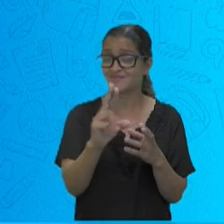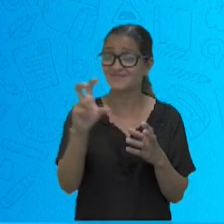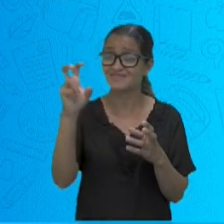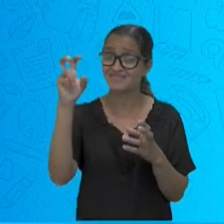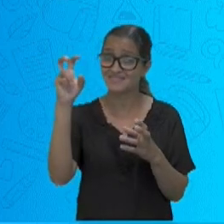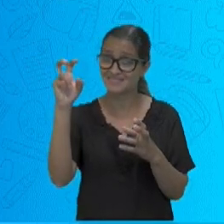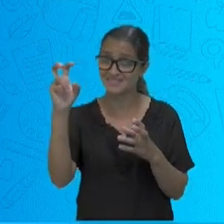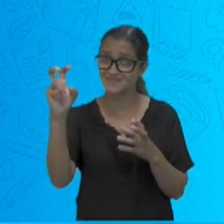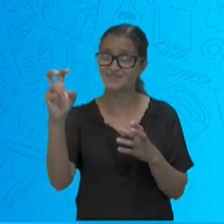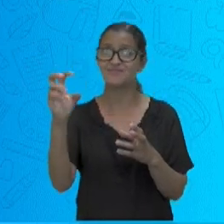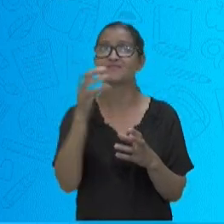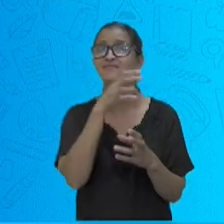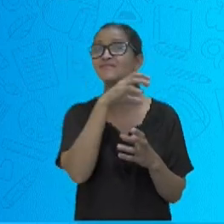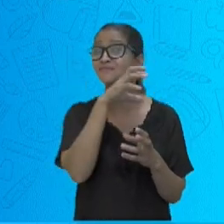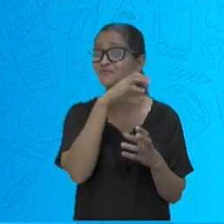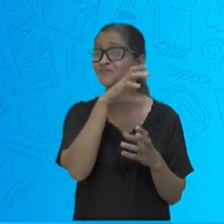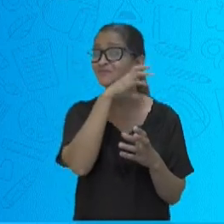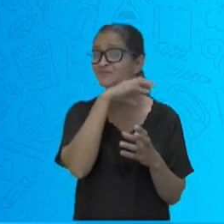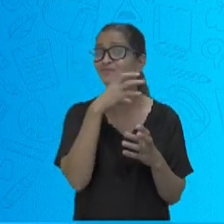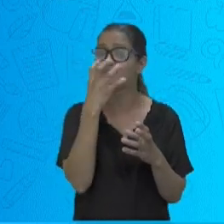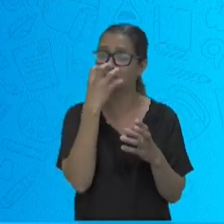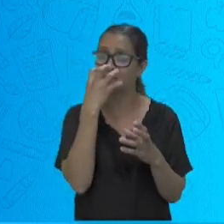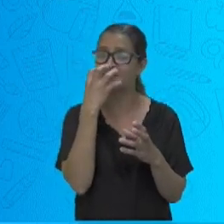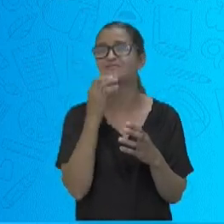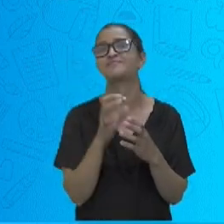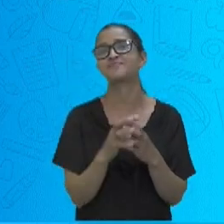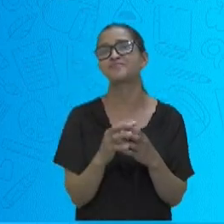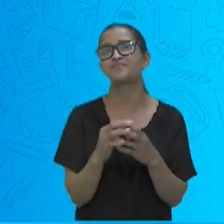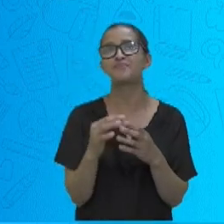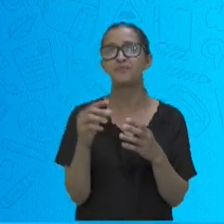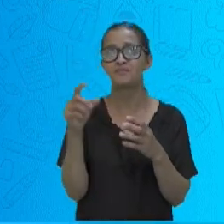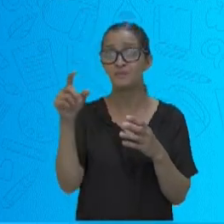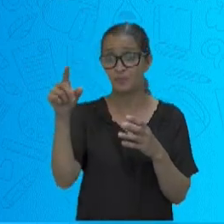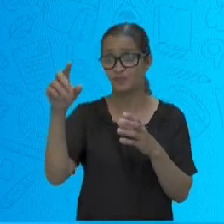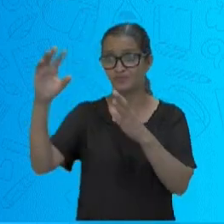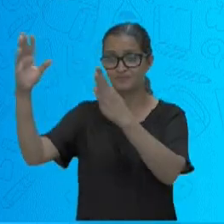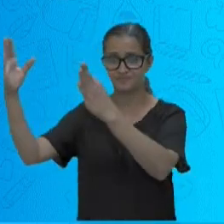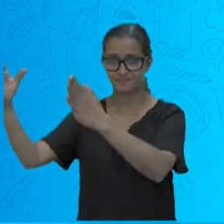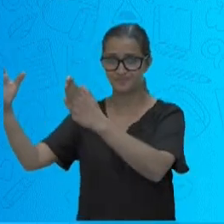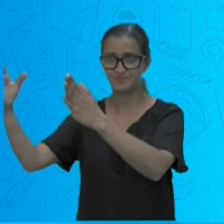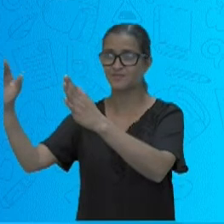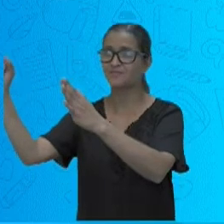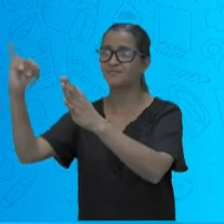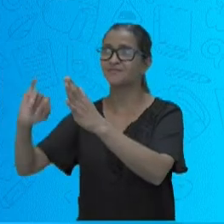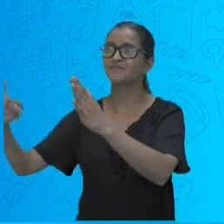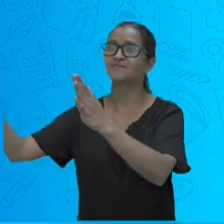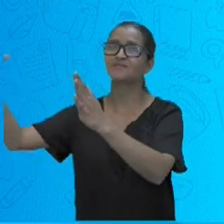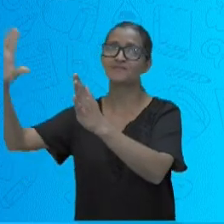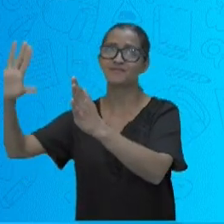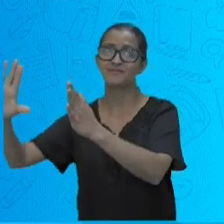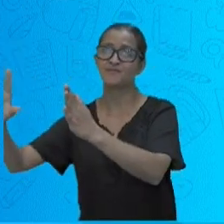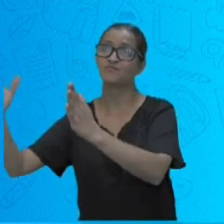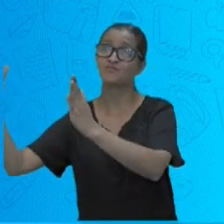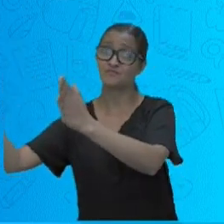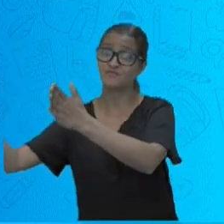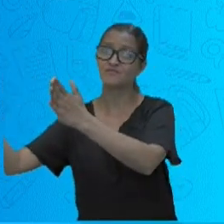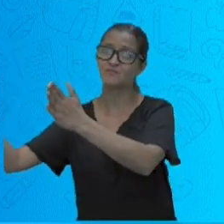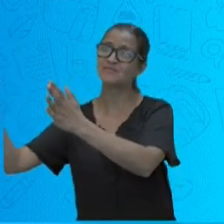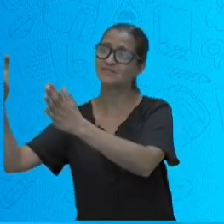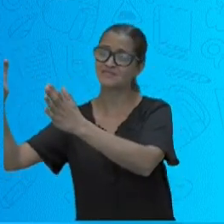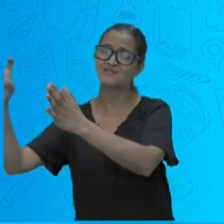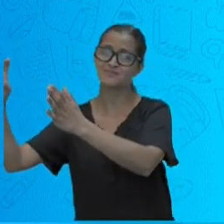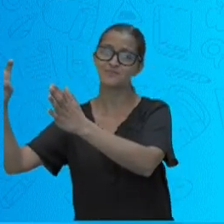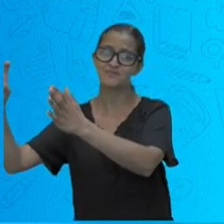turma é de 5 cachorros. Então, eu coloquei aqui a minha célula, a informação que